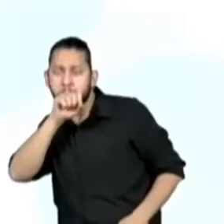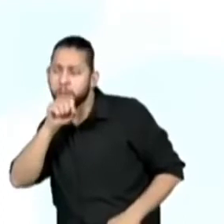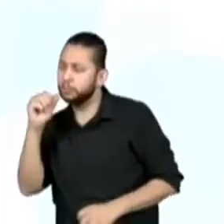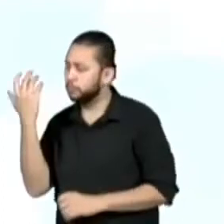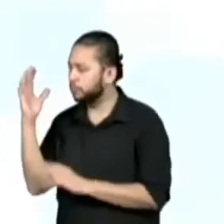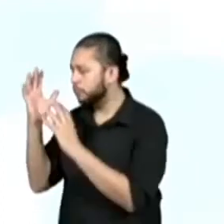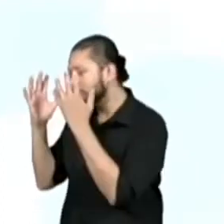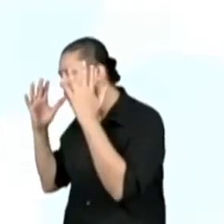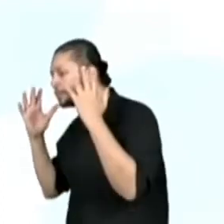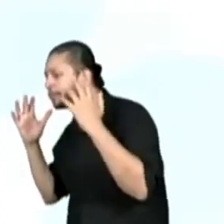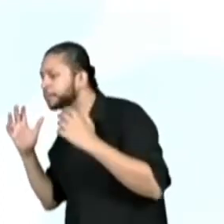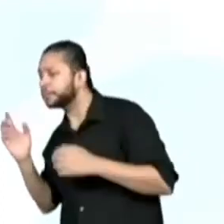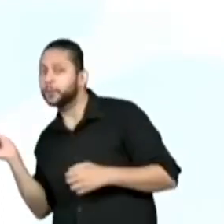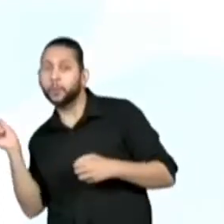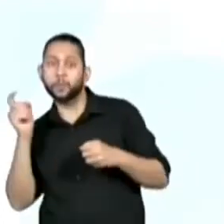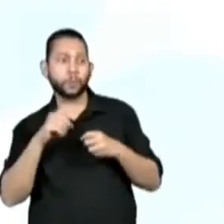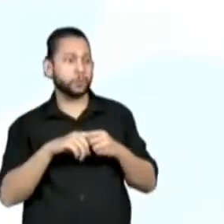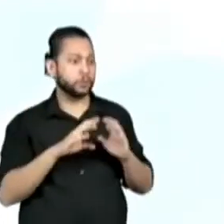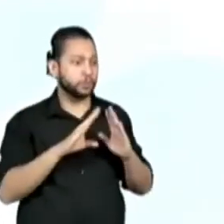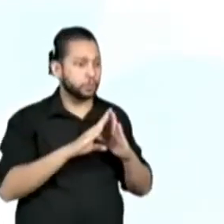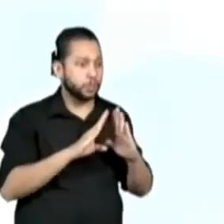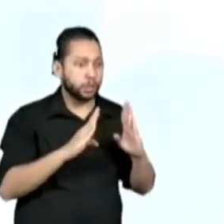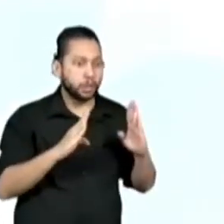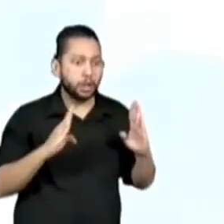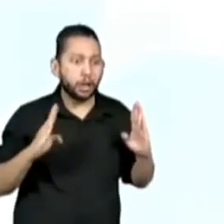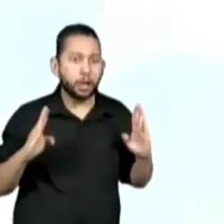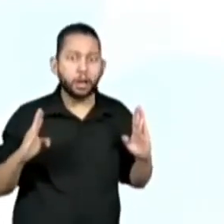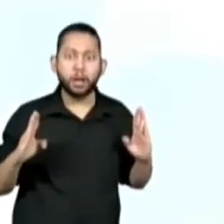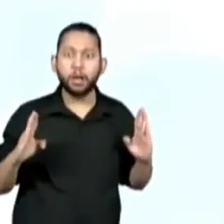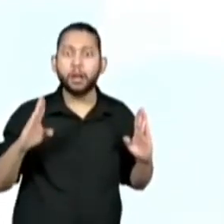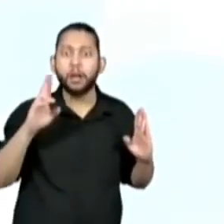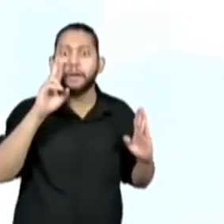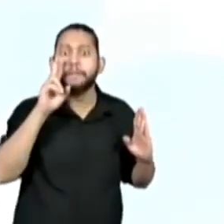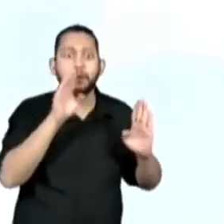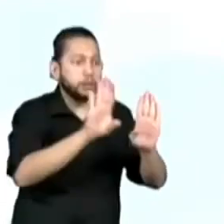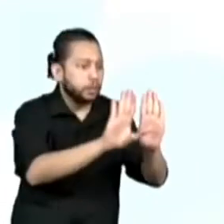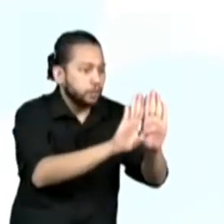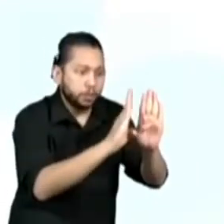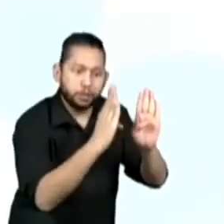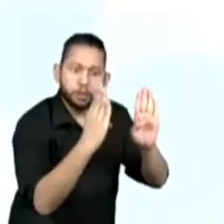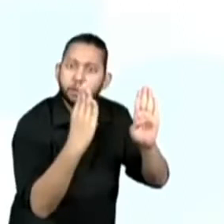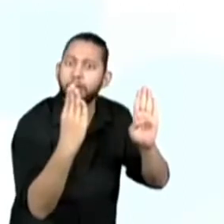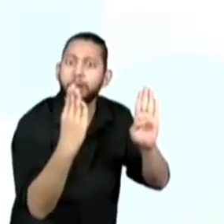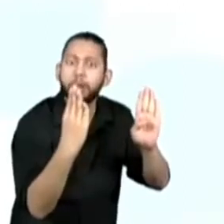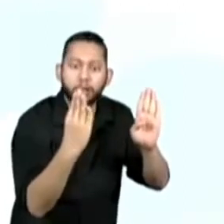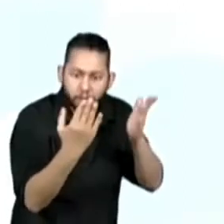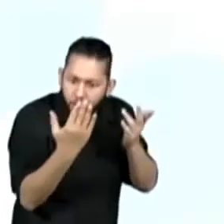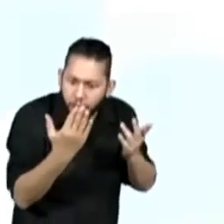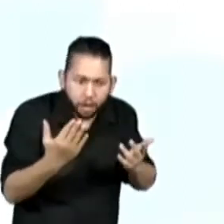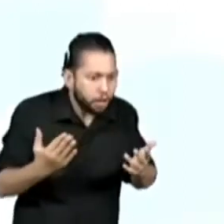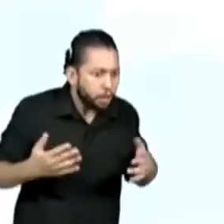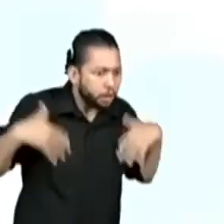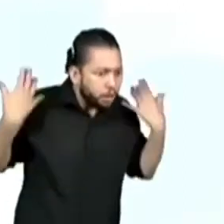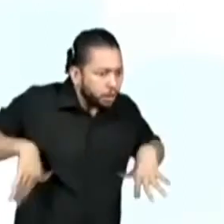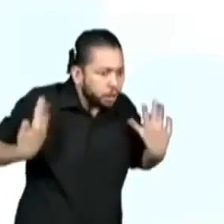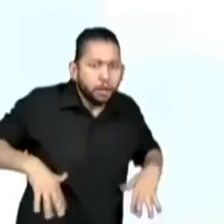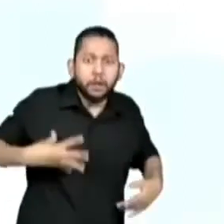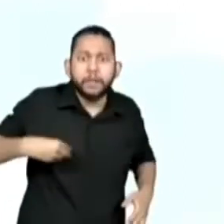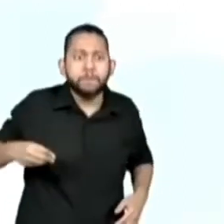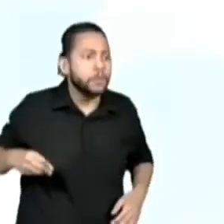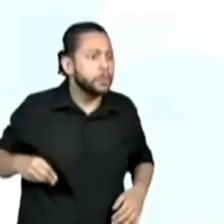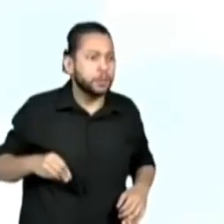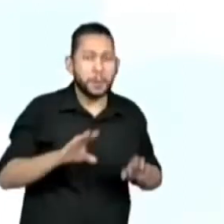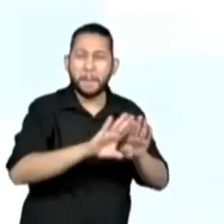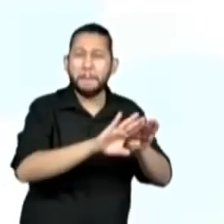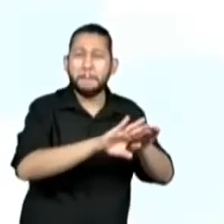Ah, o que se lhe deparou? A porta da casa escancarada,